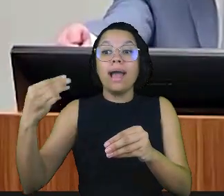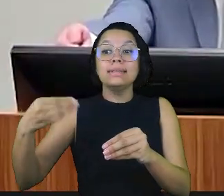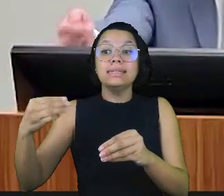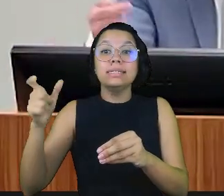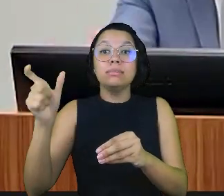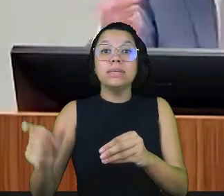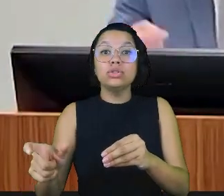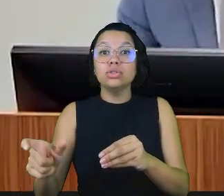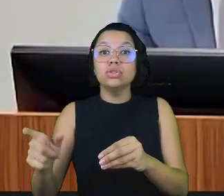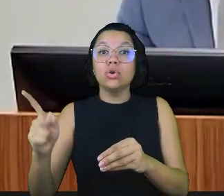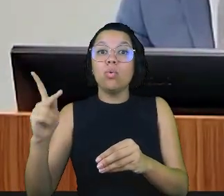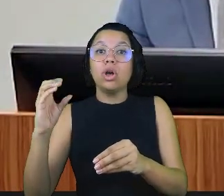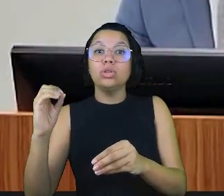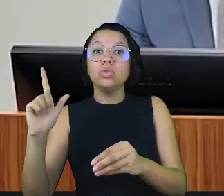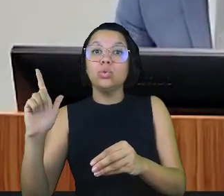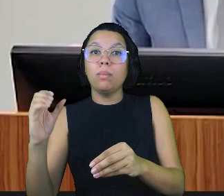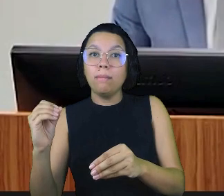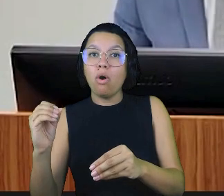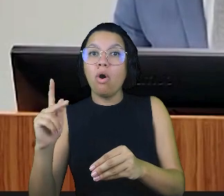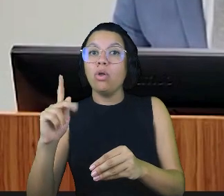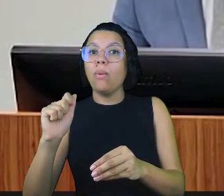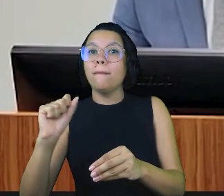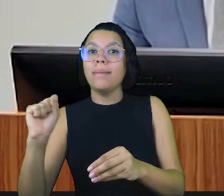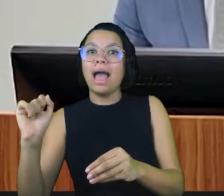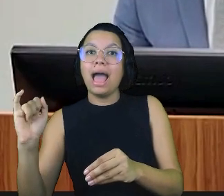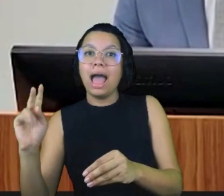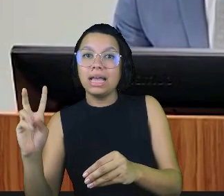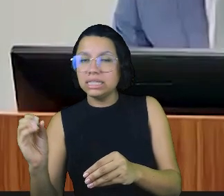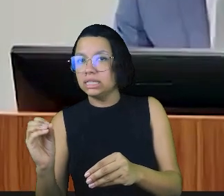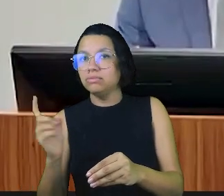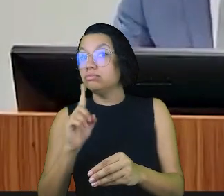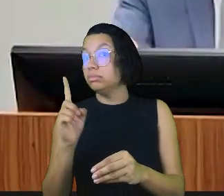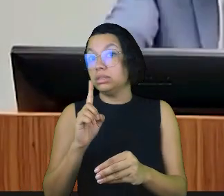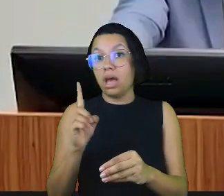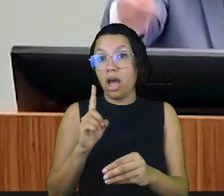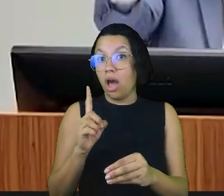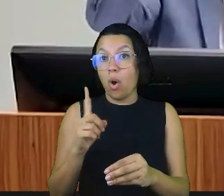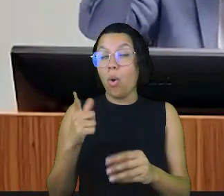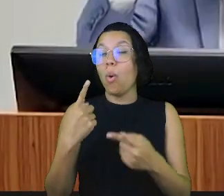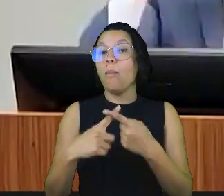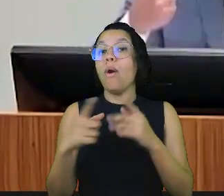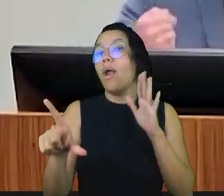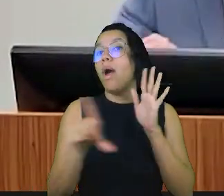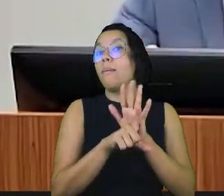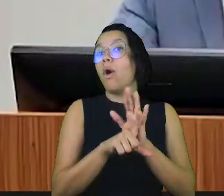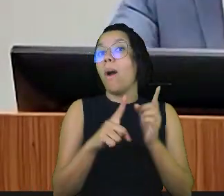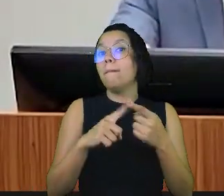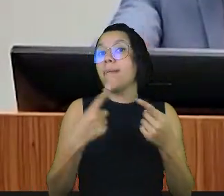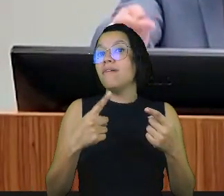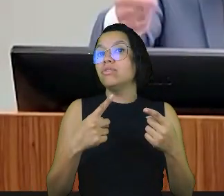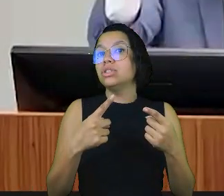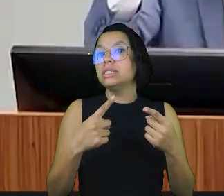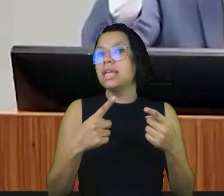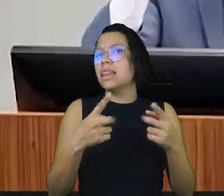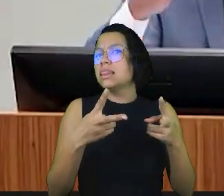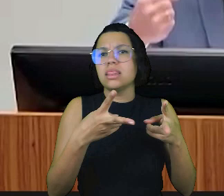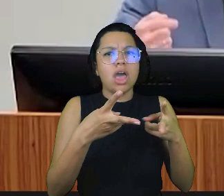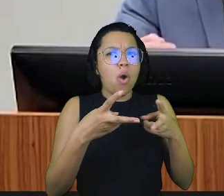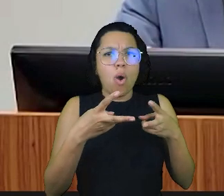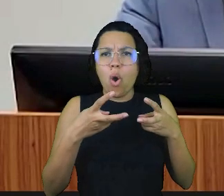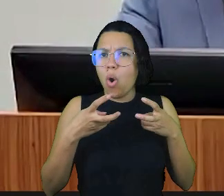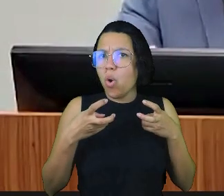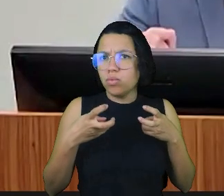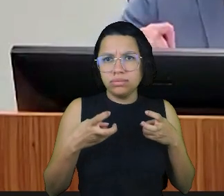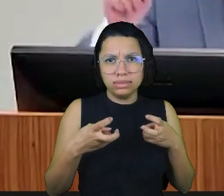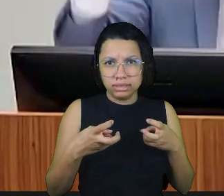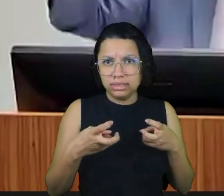adquirente? Não, ele não entra no polo passivo, porque ele não tem legitimidade passiva, mas você desconsidera a